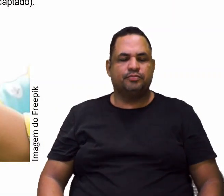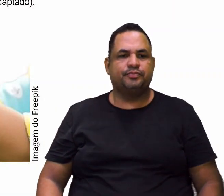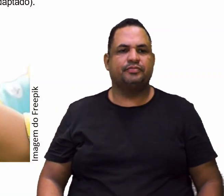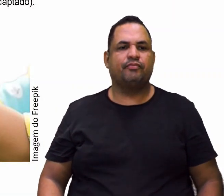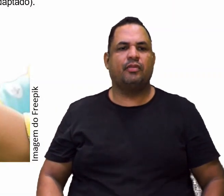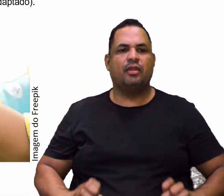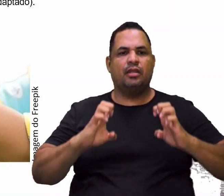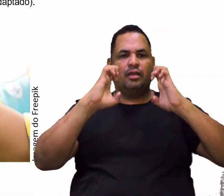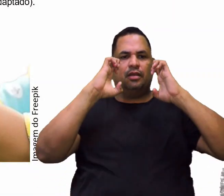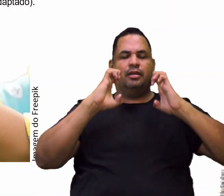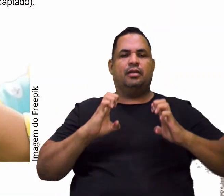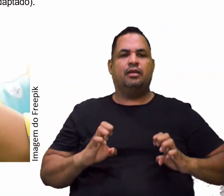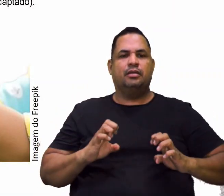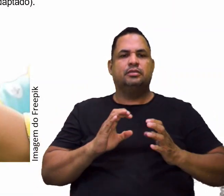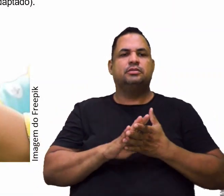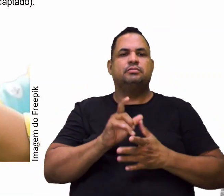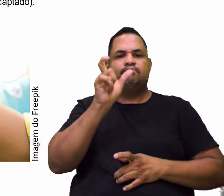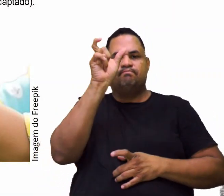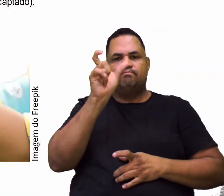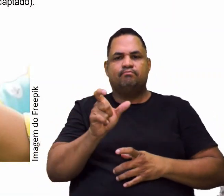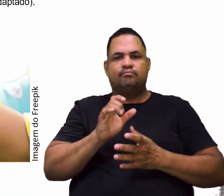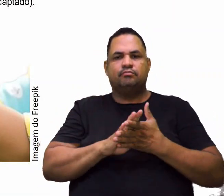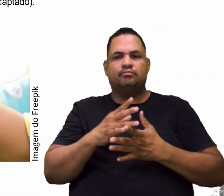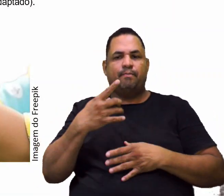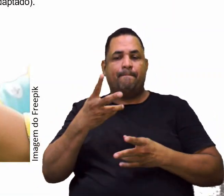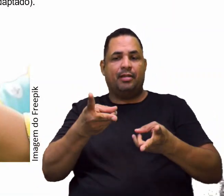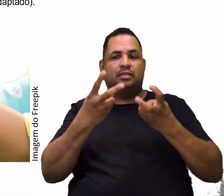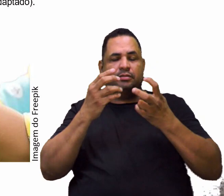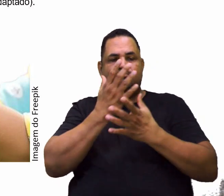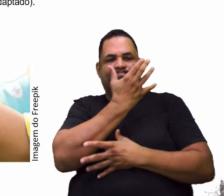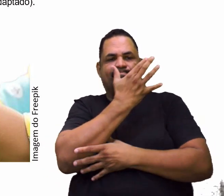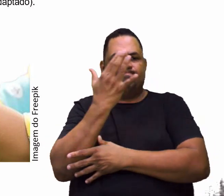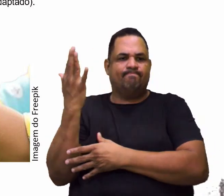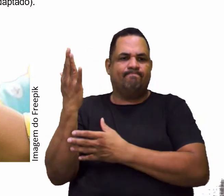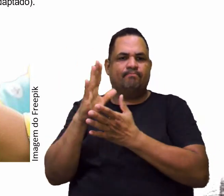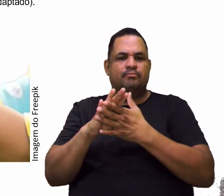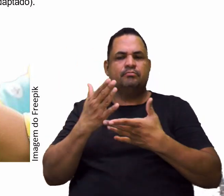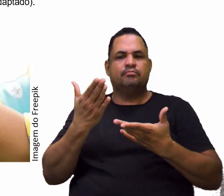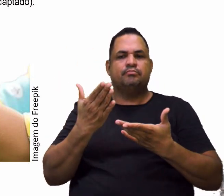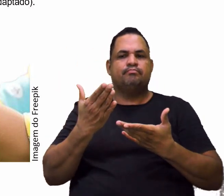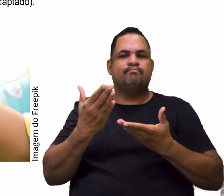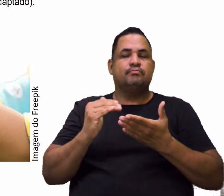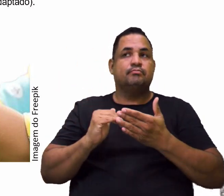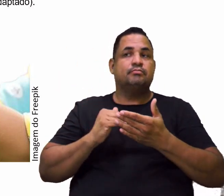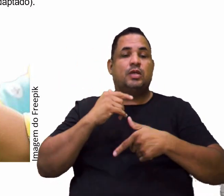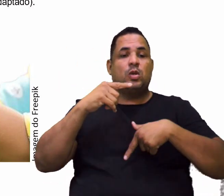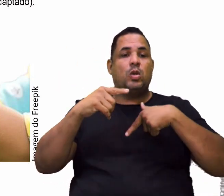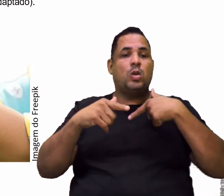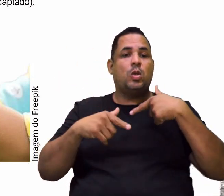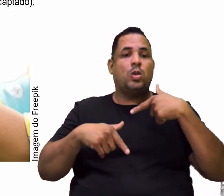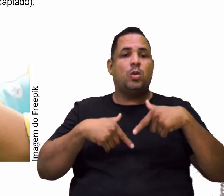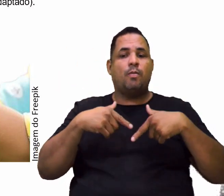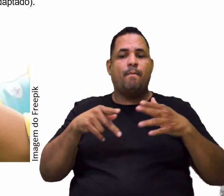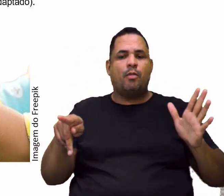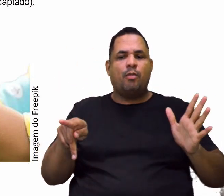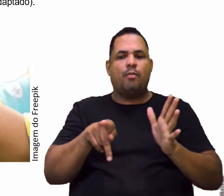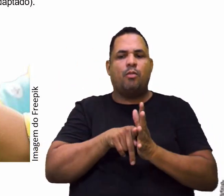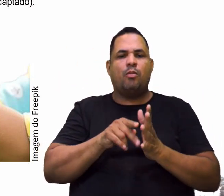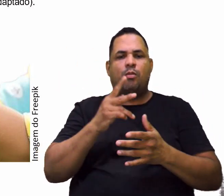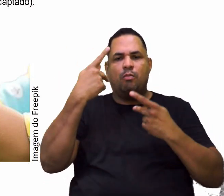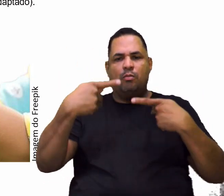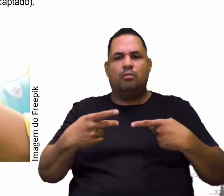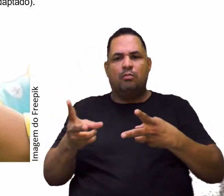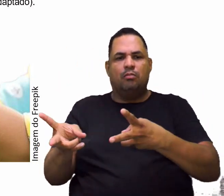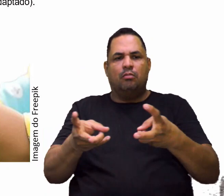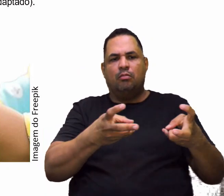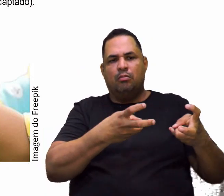A ética centrada no indivíduo concebe a natureza como algo a serviço do ser humano, podendo ser